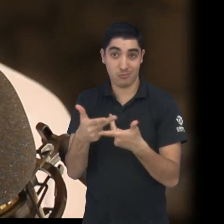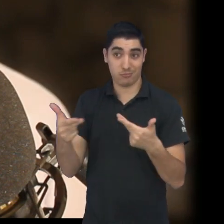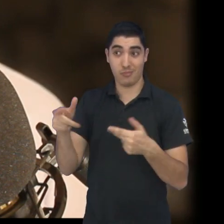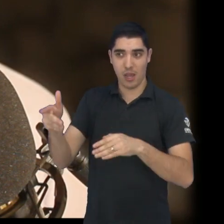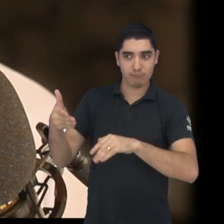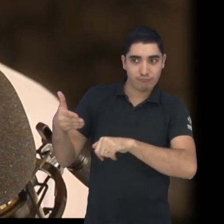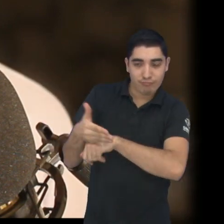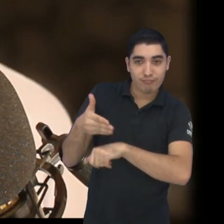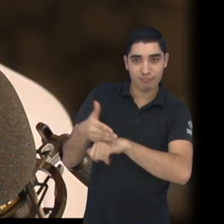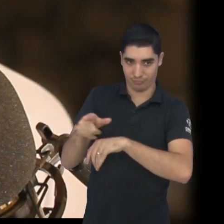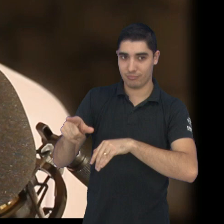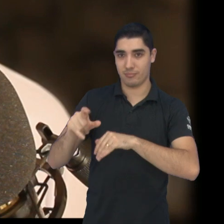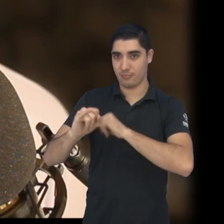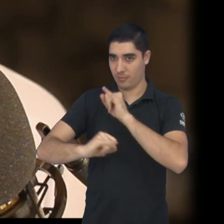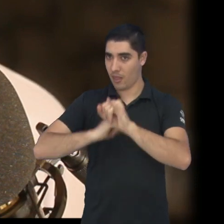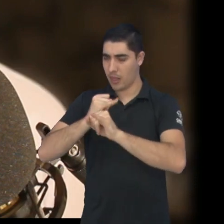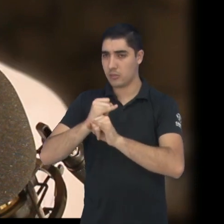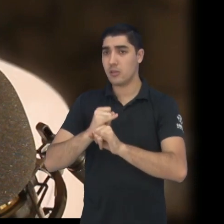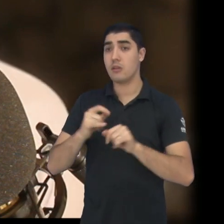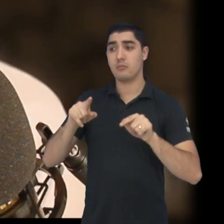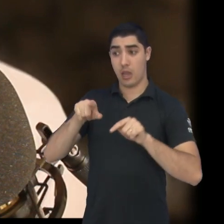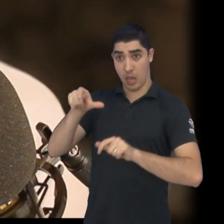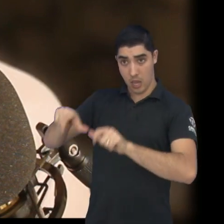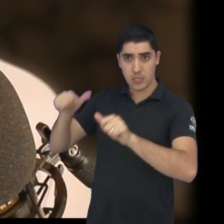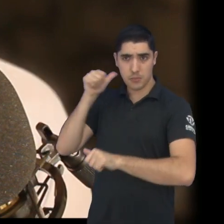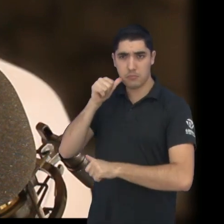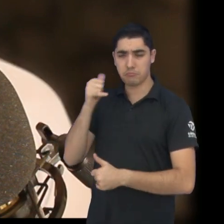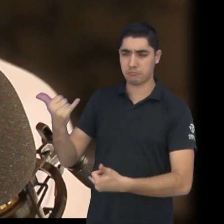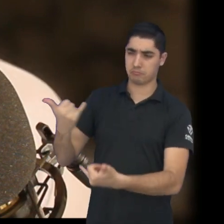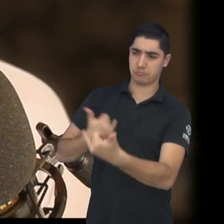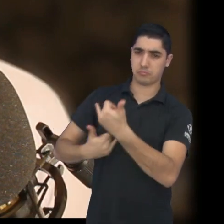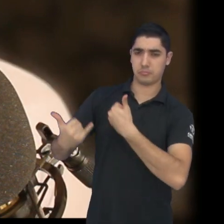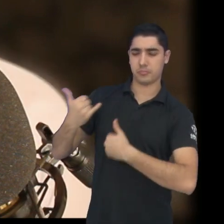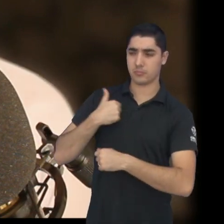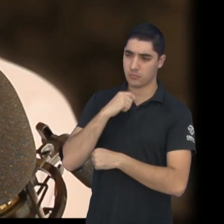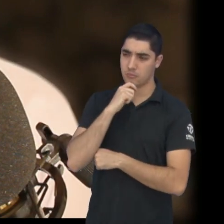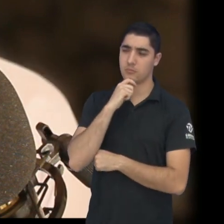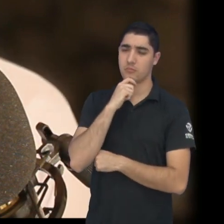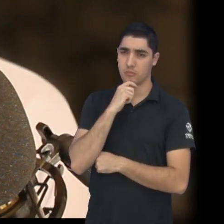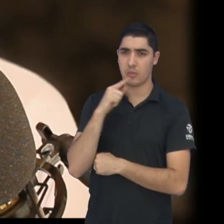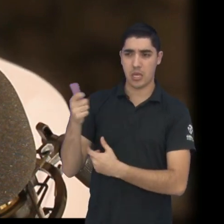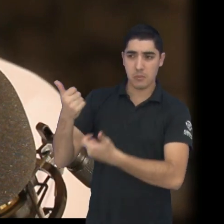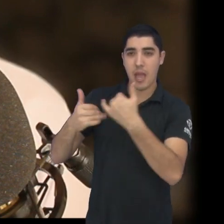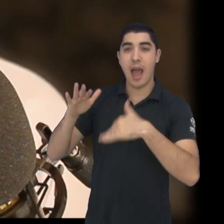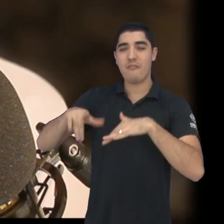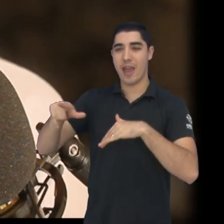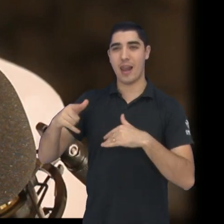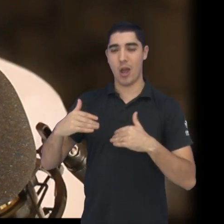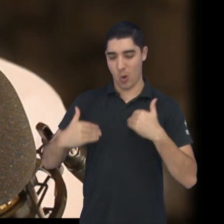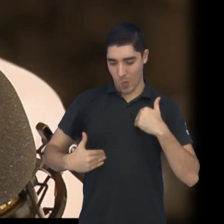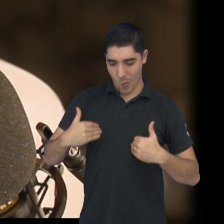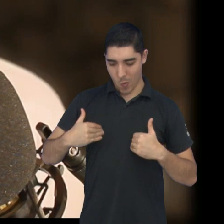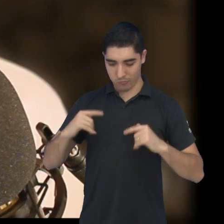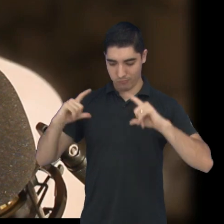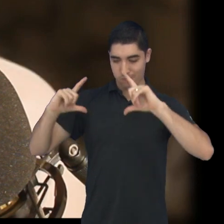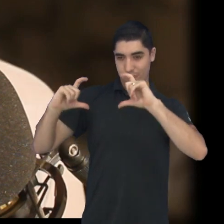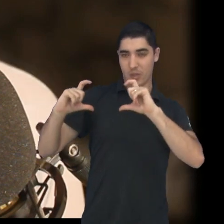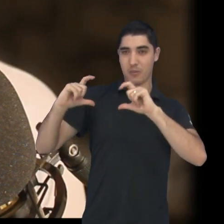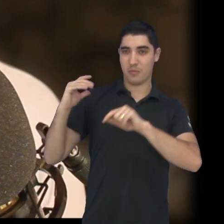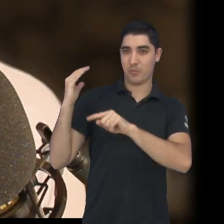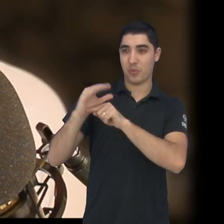o relato que elas começam a perceber, por exemplo, quando elas expõem um pouco mais o seu corpo em uma rede social, elas ganham